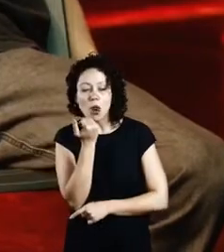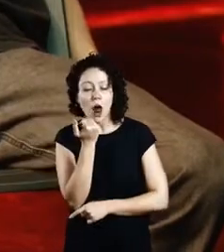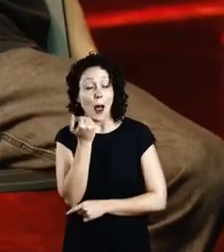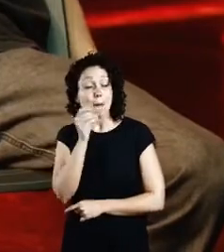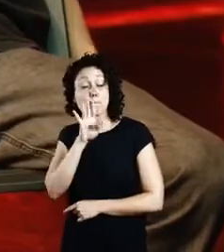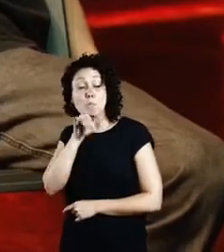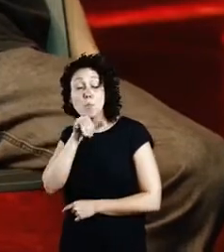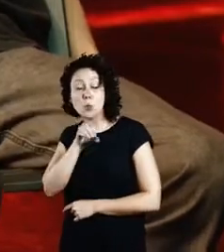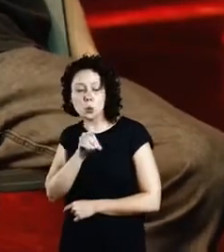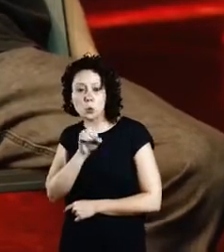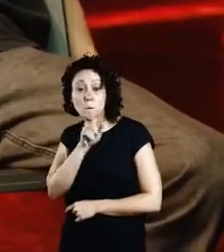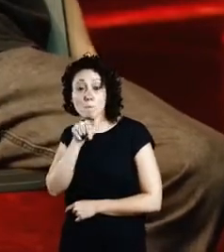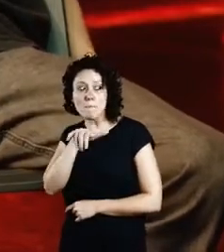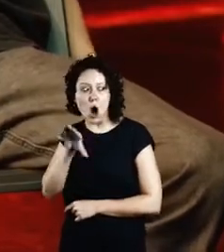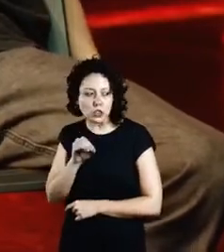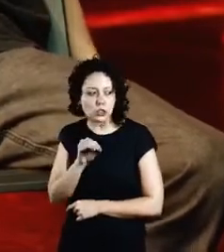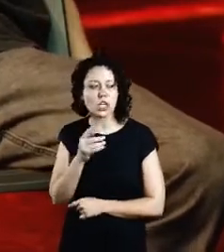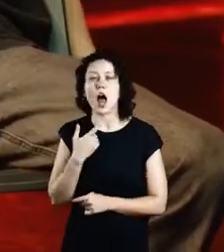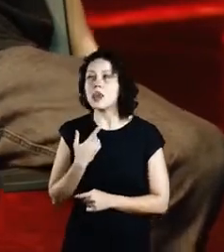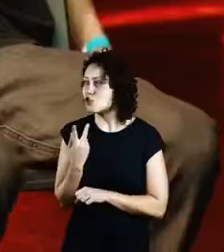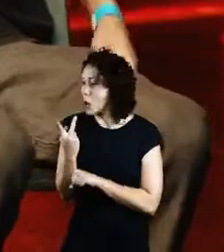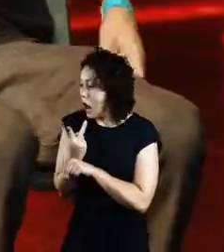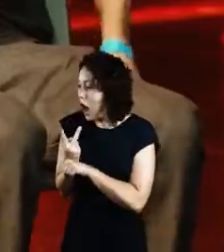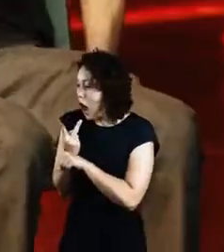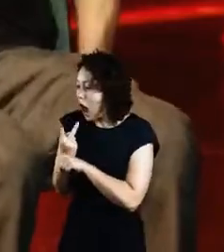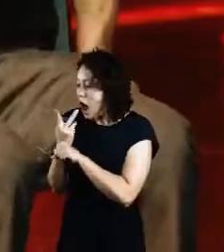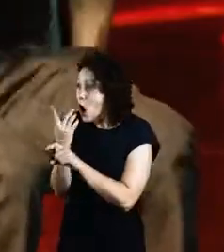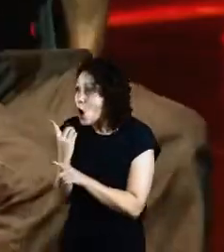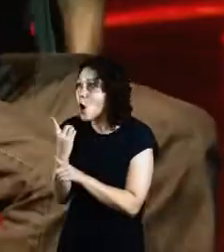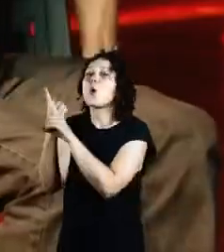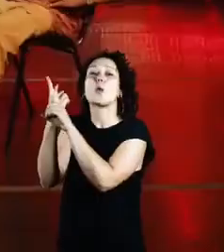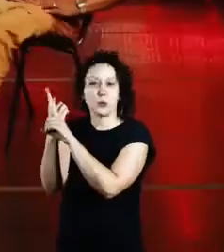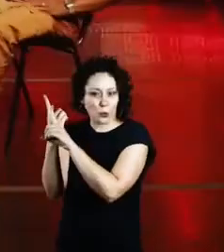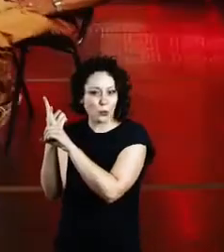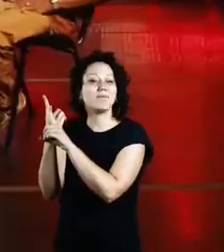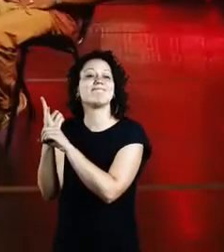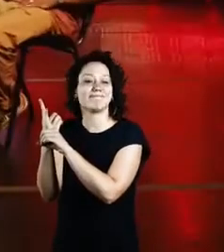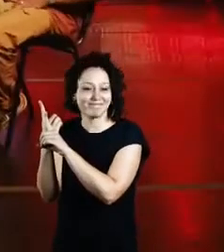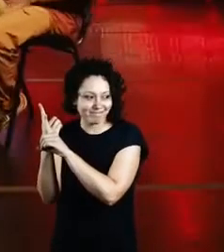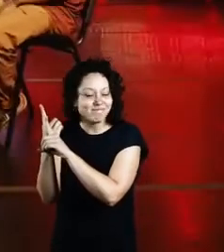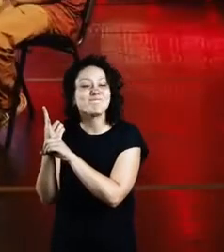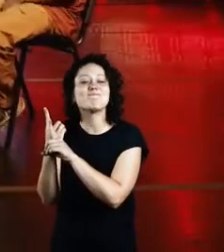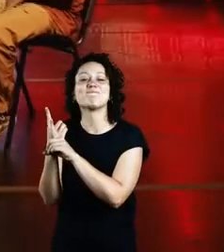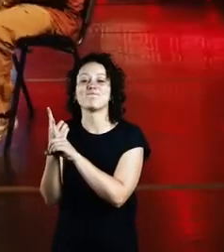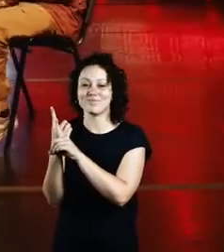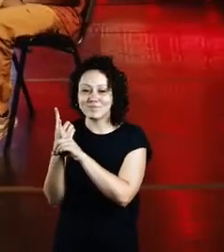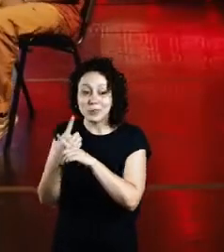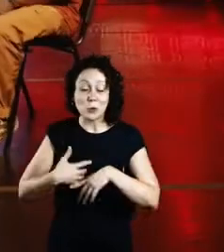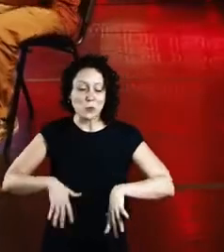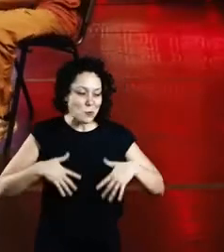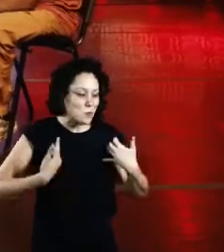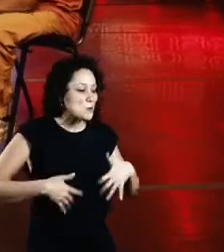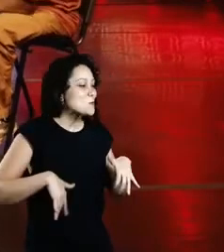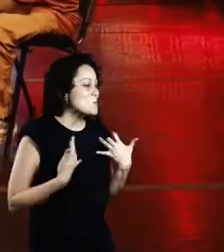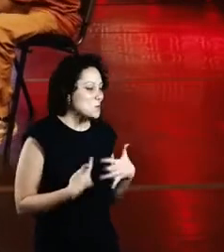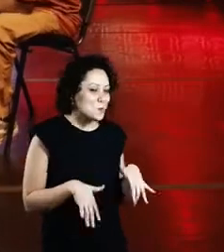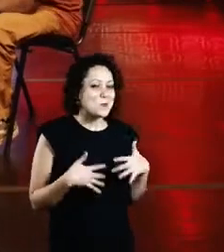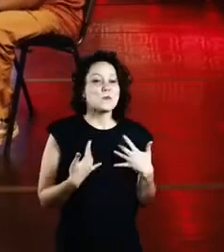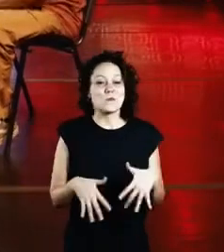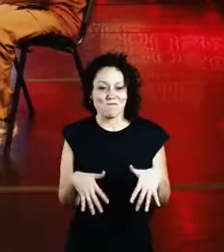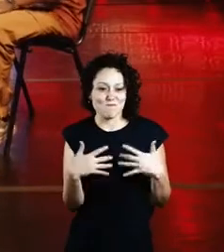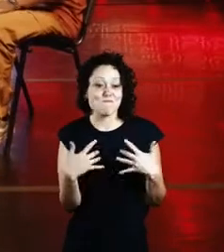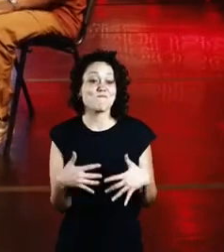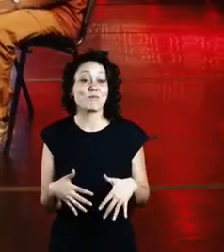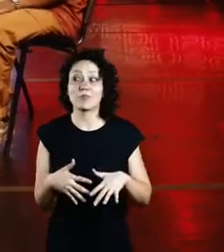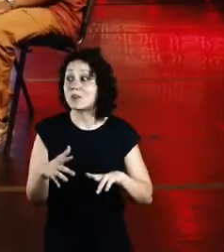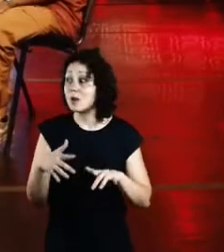encontramos essa aí, o disco. Você desenterrou essa aí lá do... Encontramos. É, Bruno Blois e Bruno Rossi. É, Bruno Blois e Bruno Rossi. Porque lá só